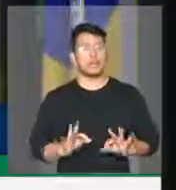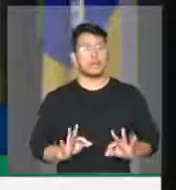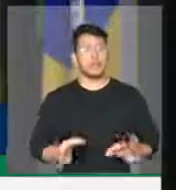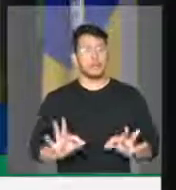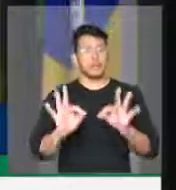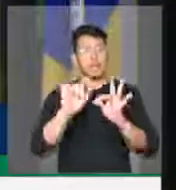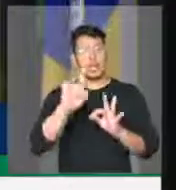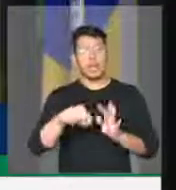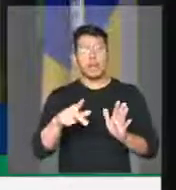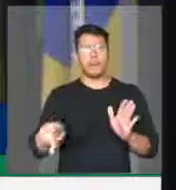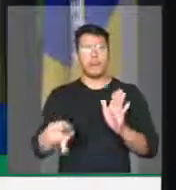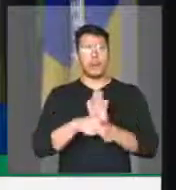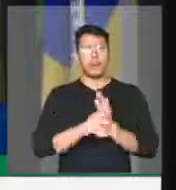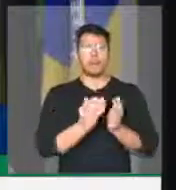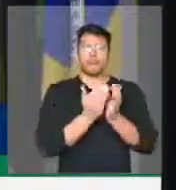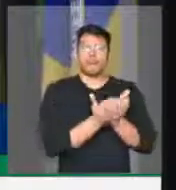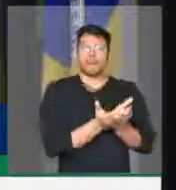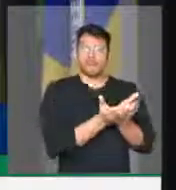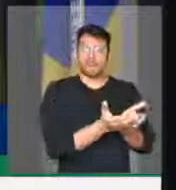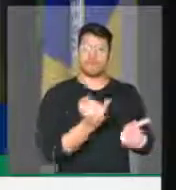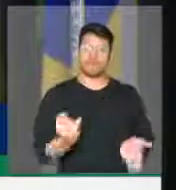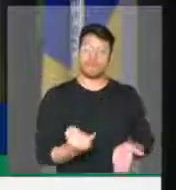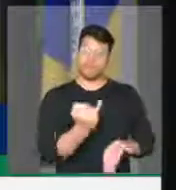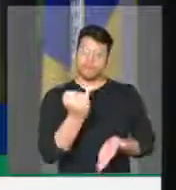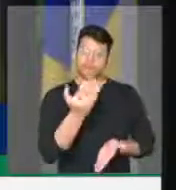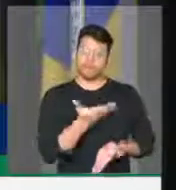E qual empresa